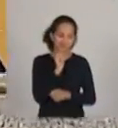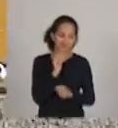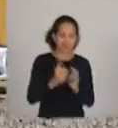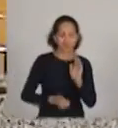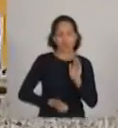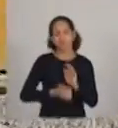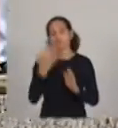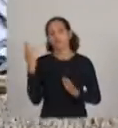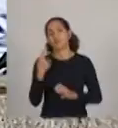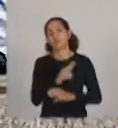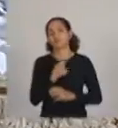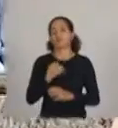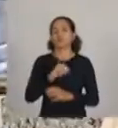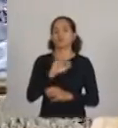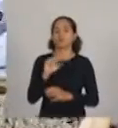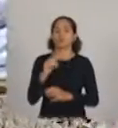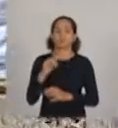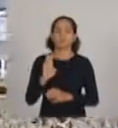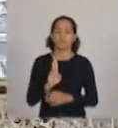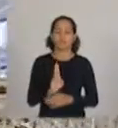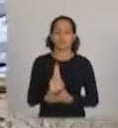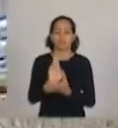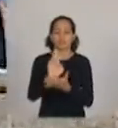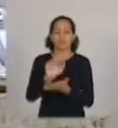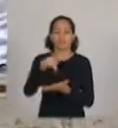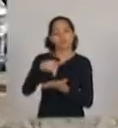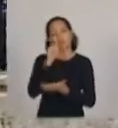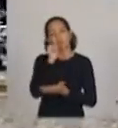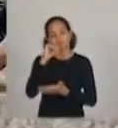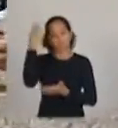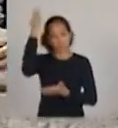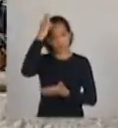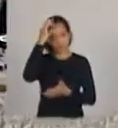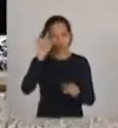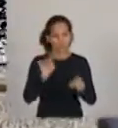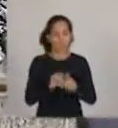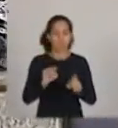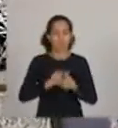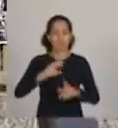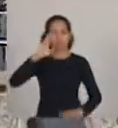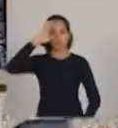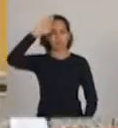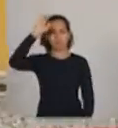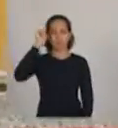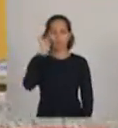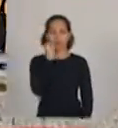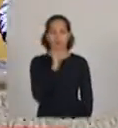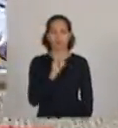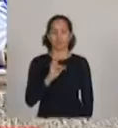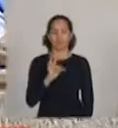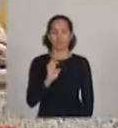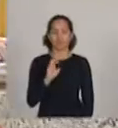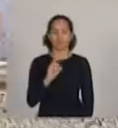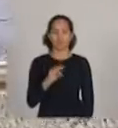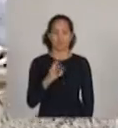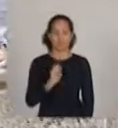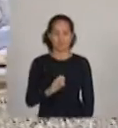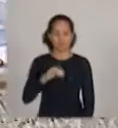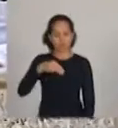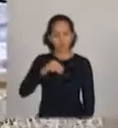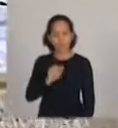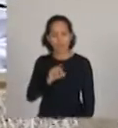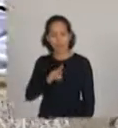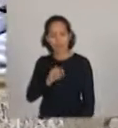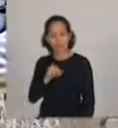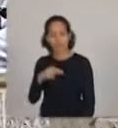mandatos, Janete Sá, representando as mulheres do nosso Espírito Santo. E também a tenente Mariana Garrido. Mariana